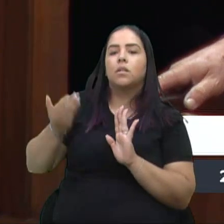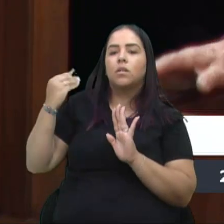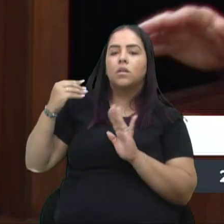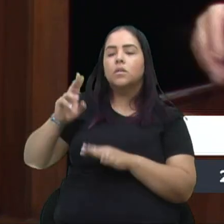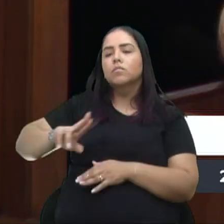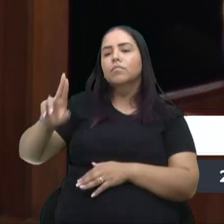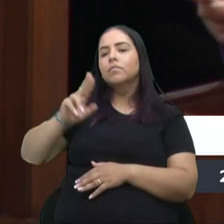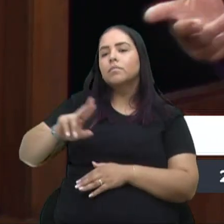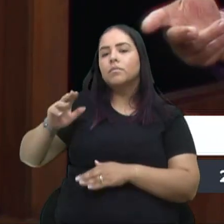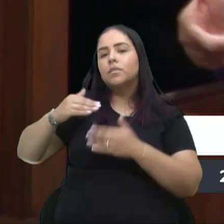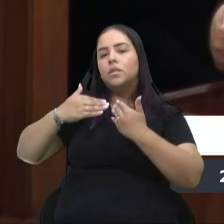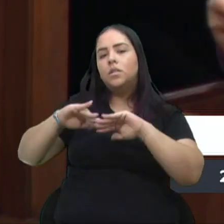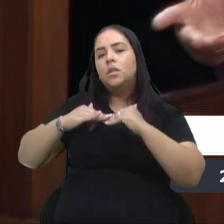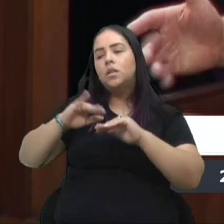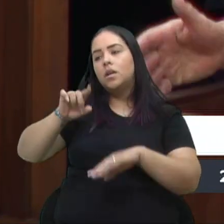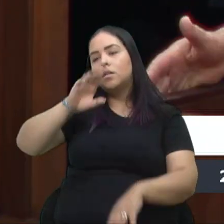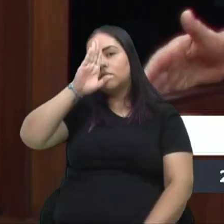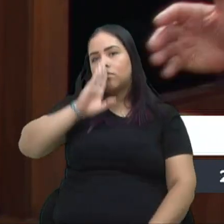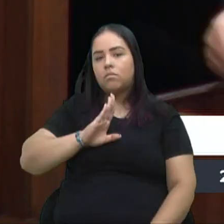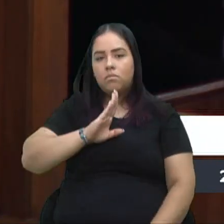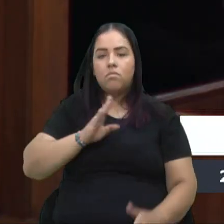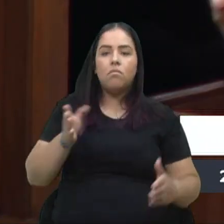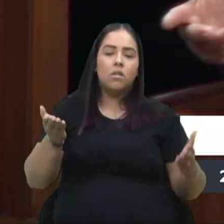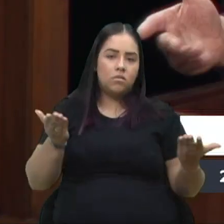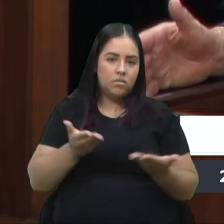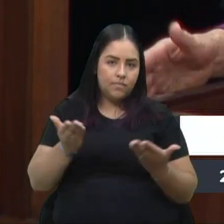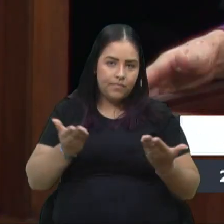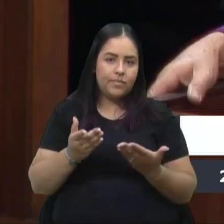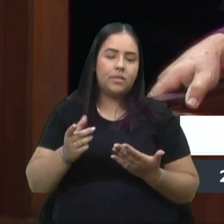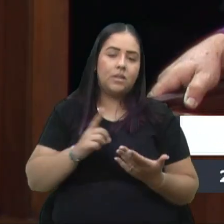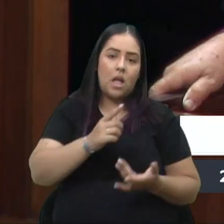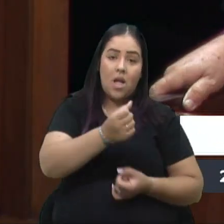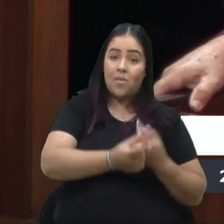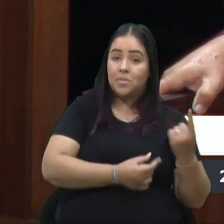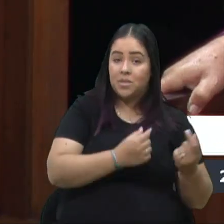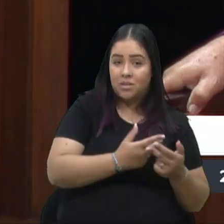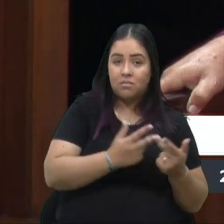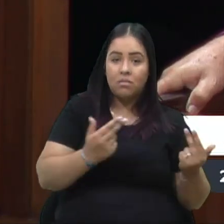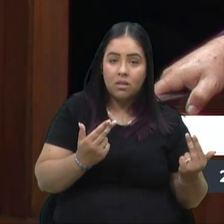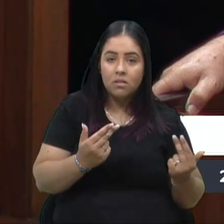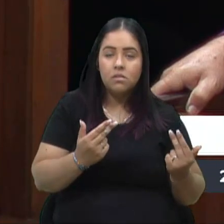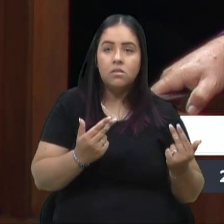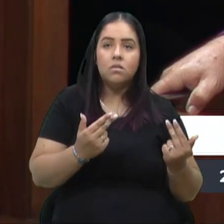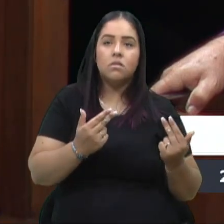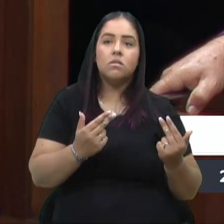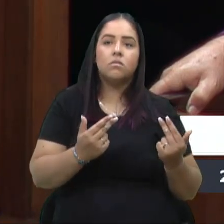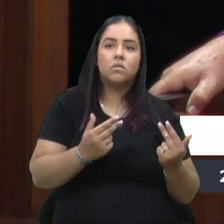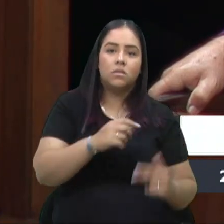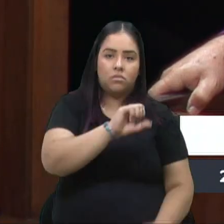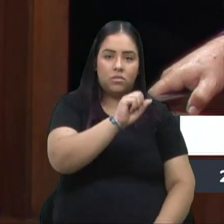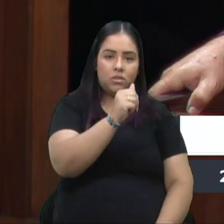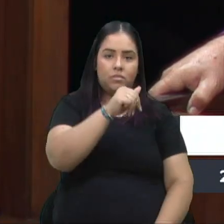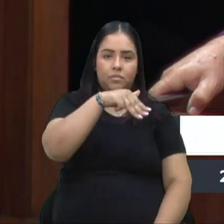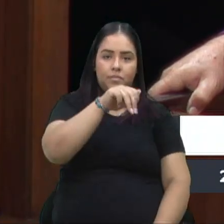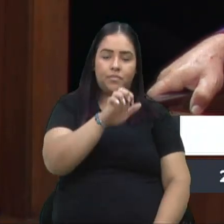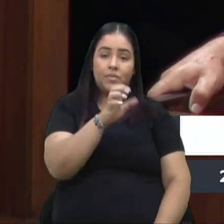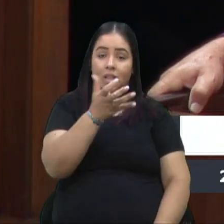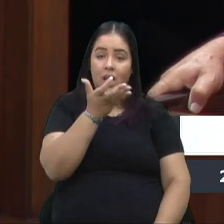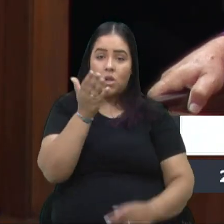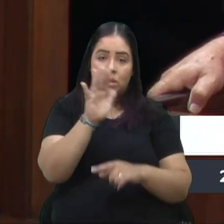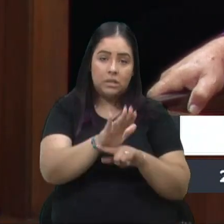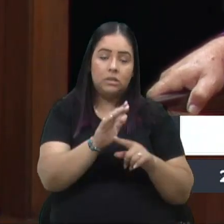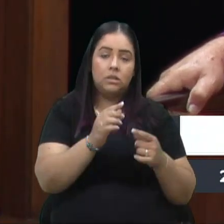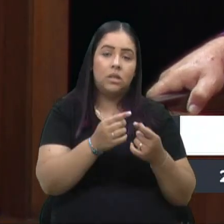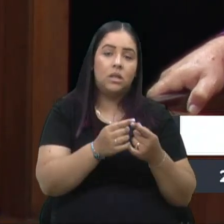até era gratuito agora enfim tem apontamentos então o Samae quer contribuir quer